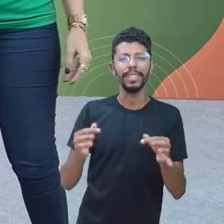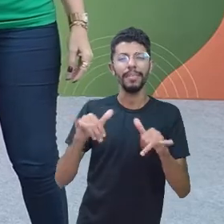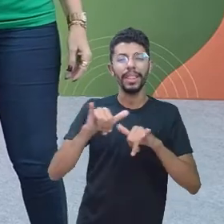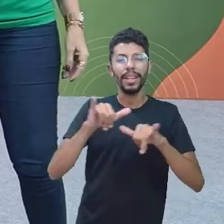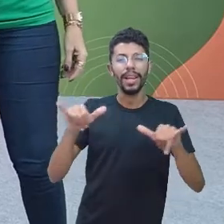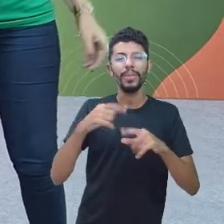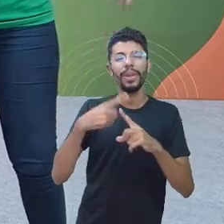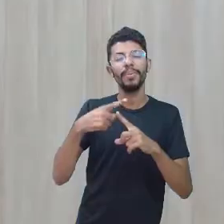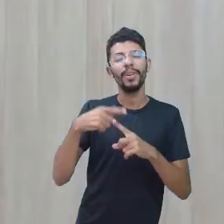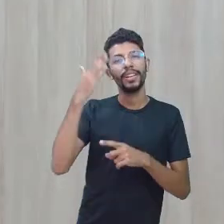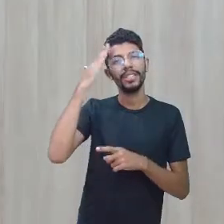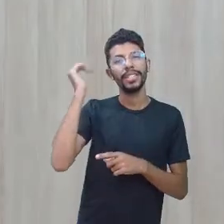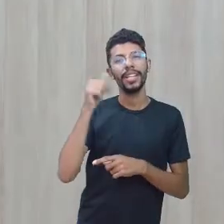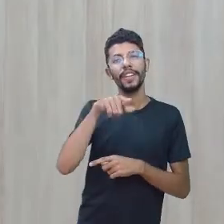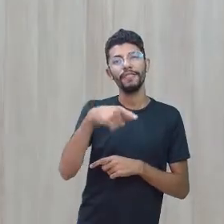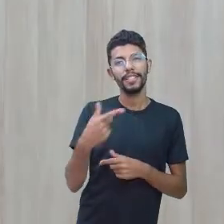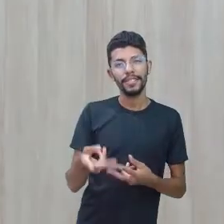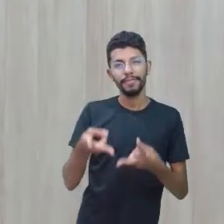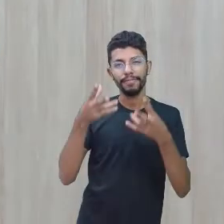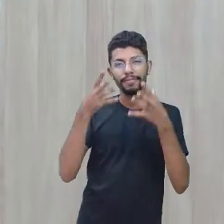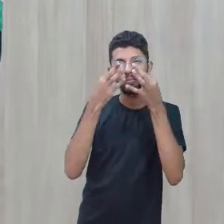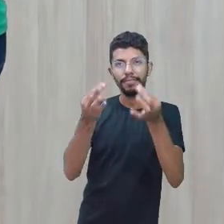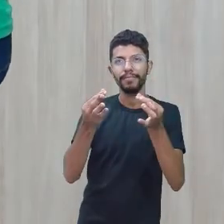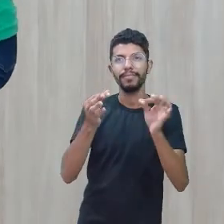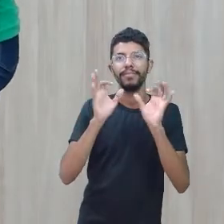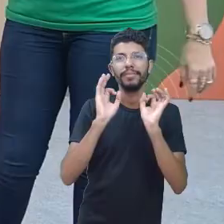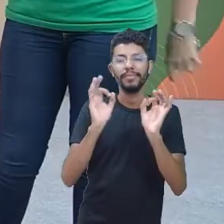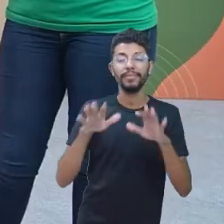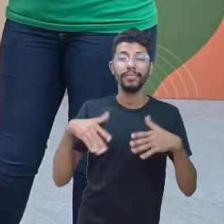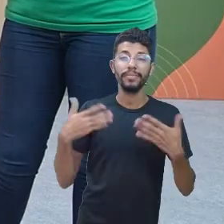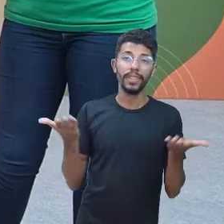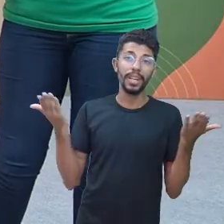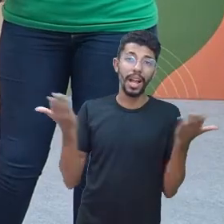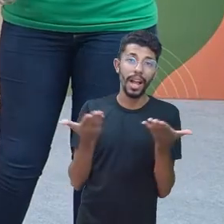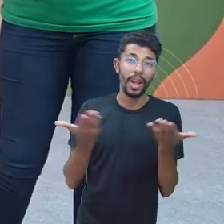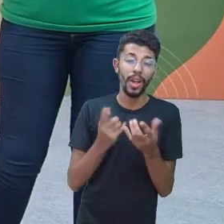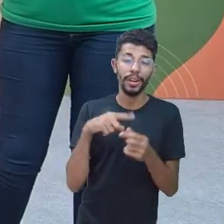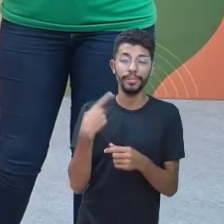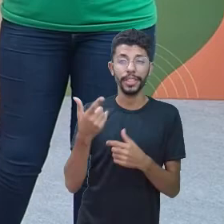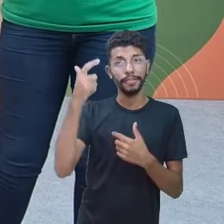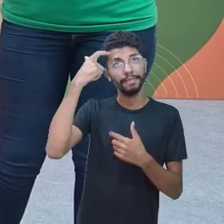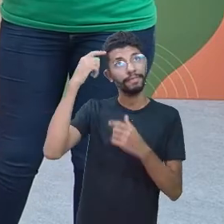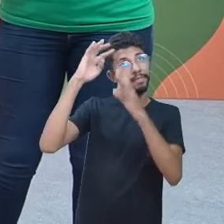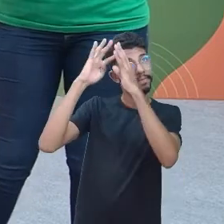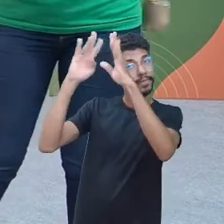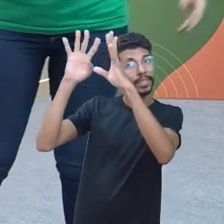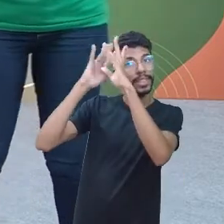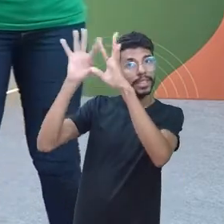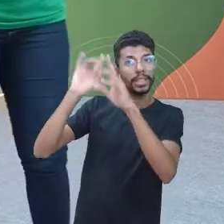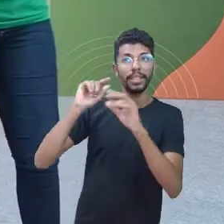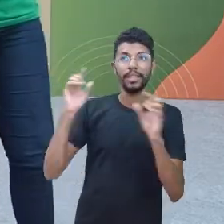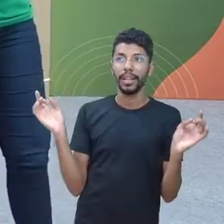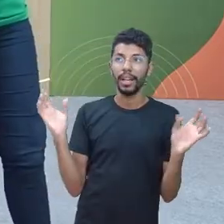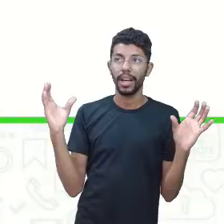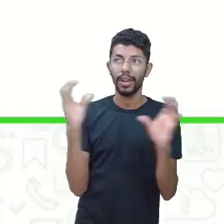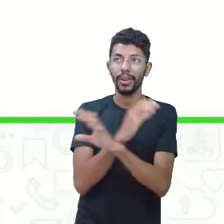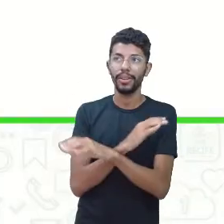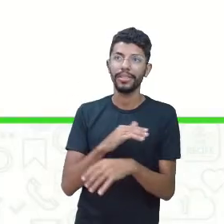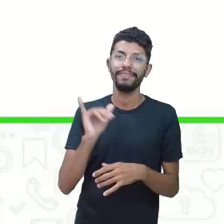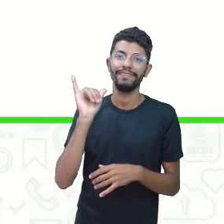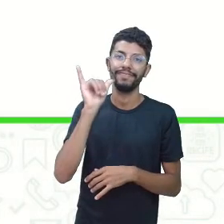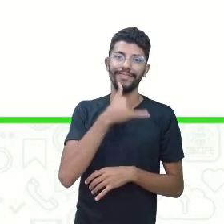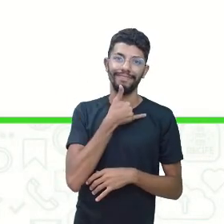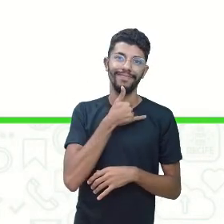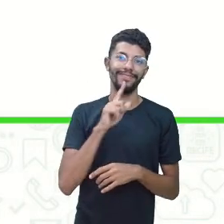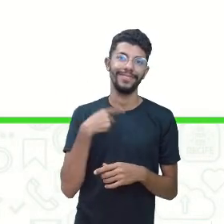vocês prestaram atenção, quem está em casa. E para refletir, para nós fecharmos aqui, que pena, né, que nossa